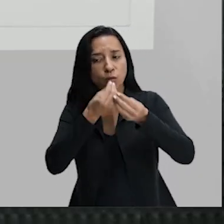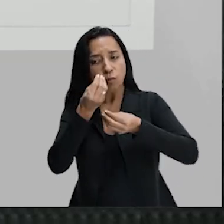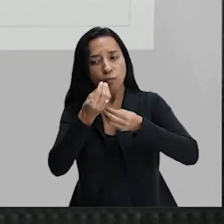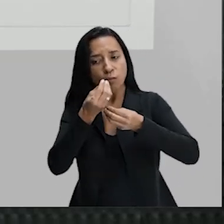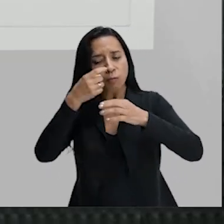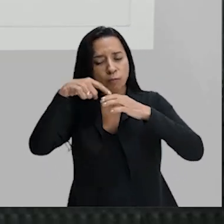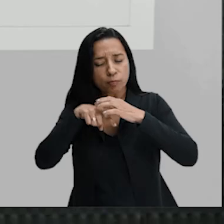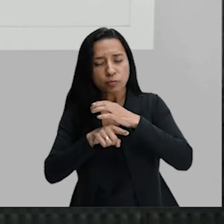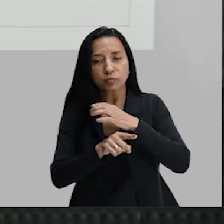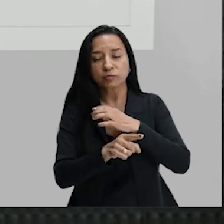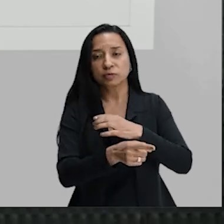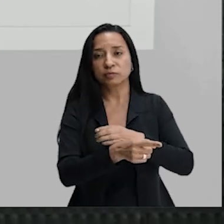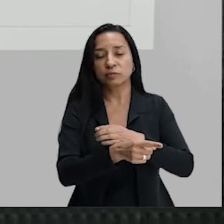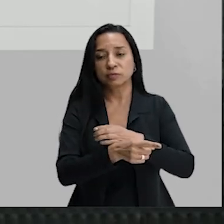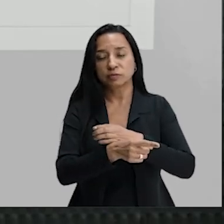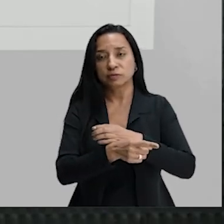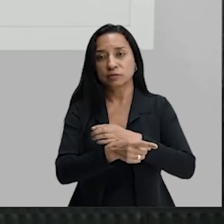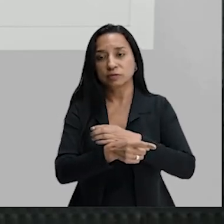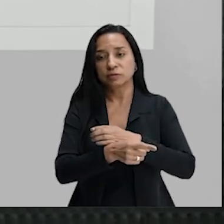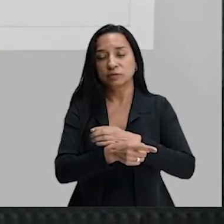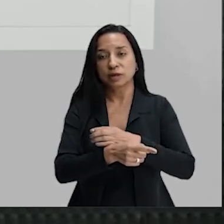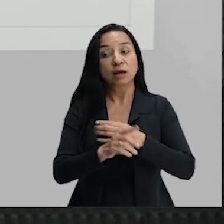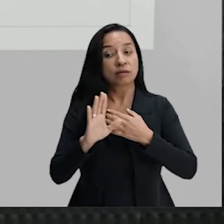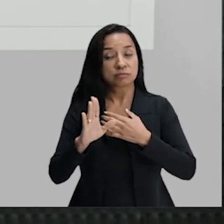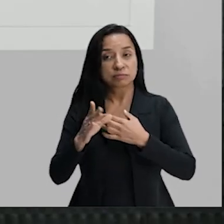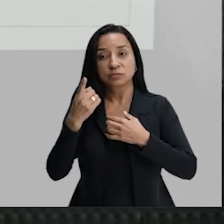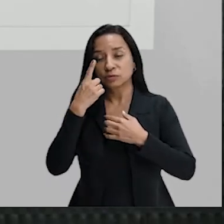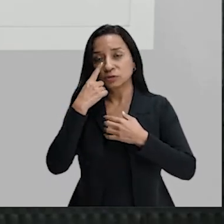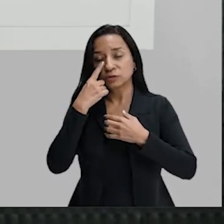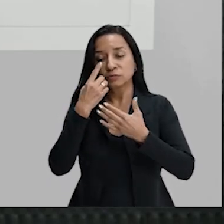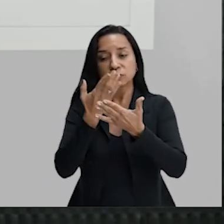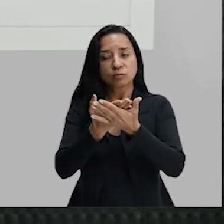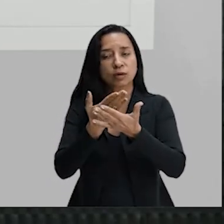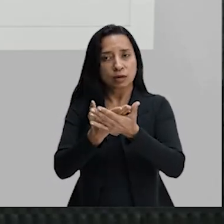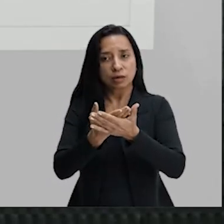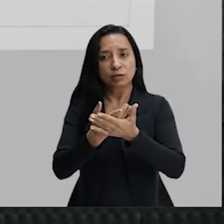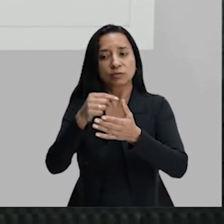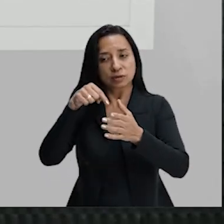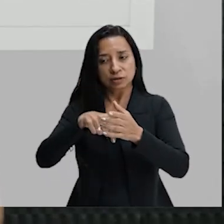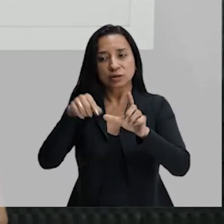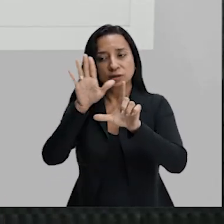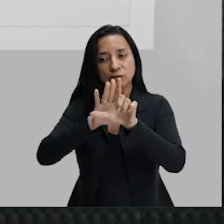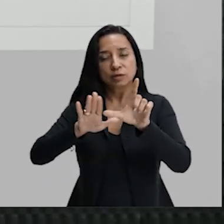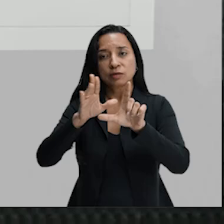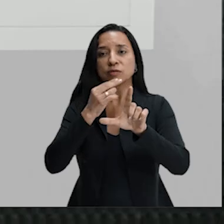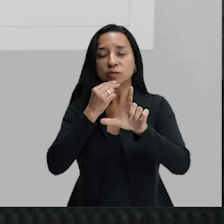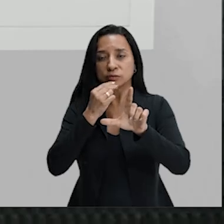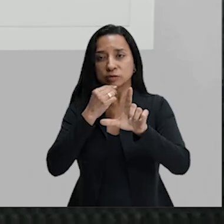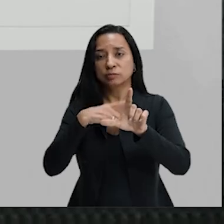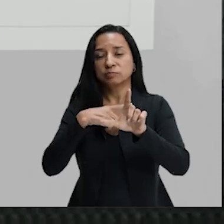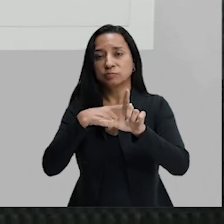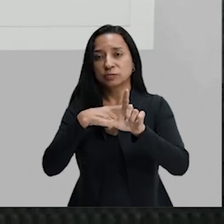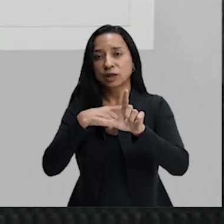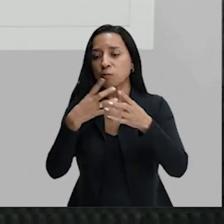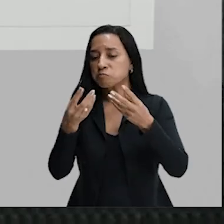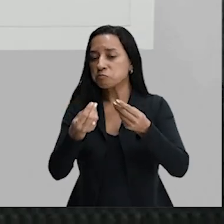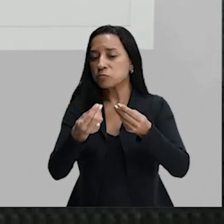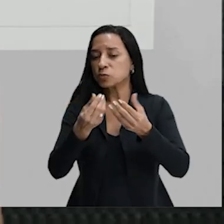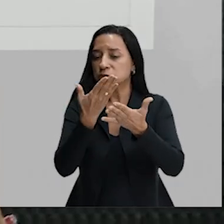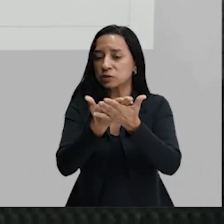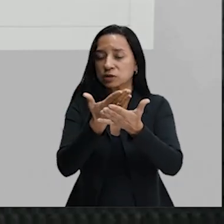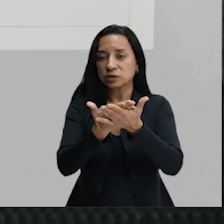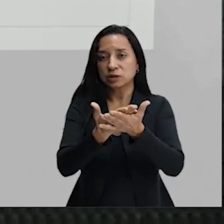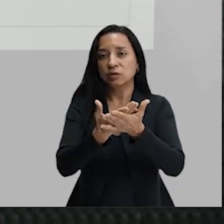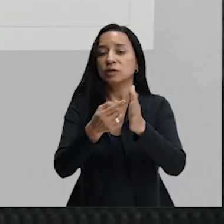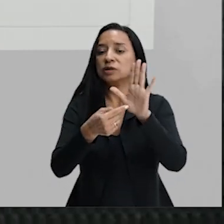certo? Professor, eu já vi uma aula sobre isso aqui e isso. Aqui na plataforma Gonçalves Dias, vocês têm uma série de aulas que trazem também